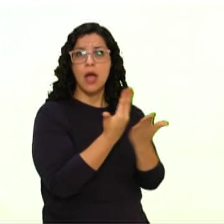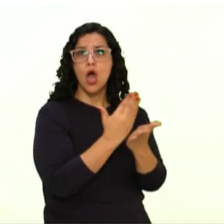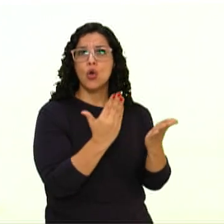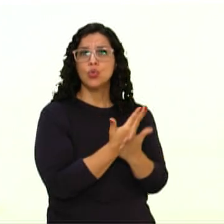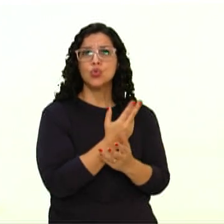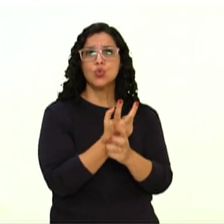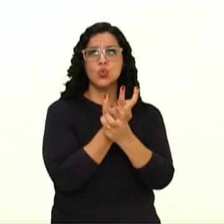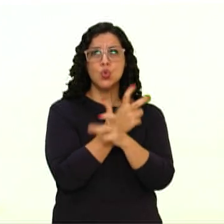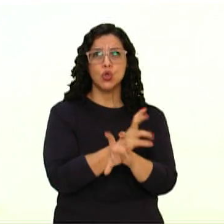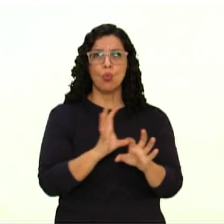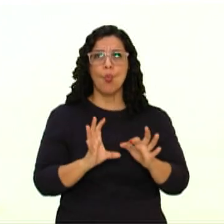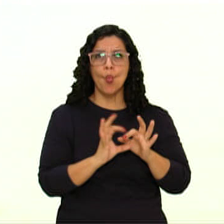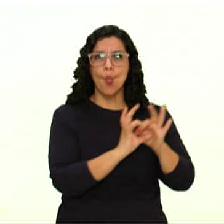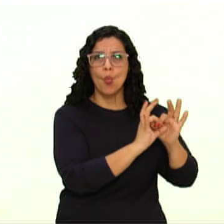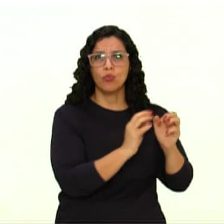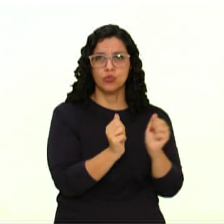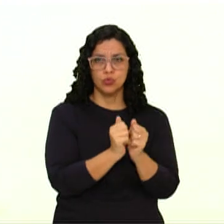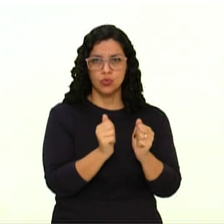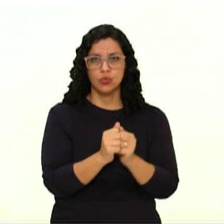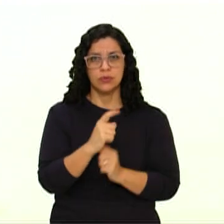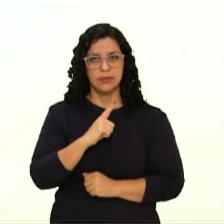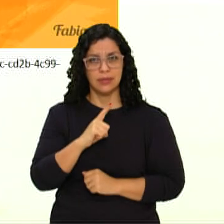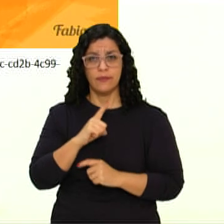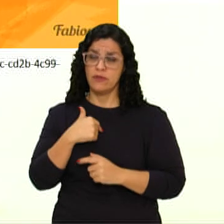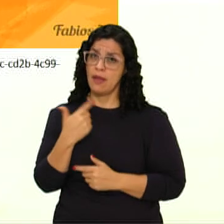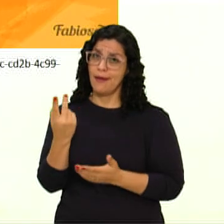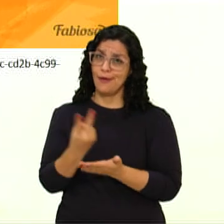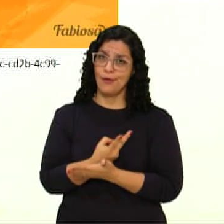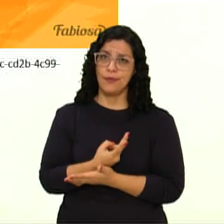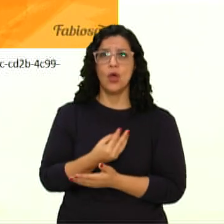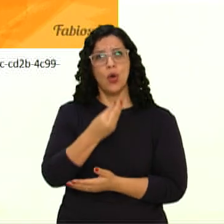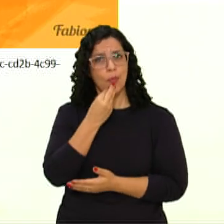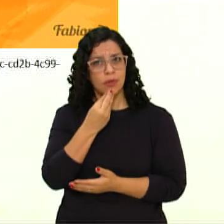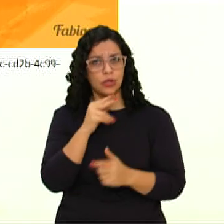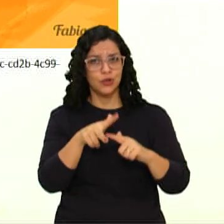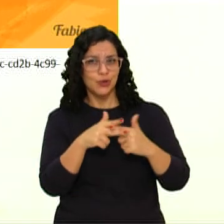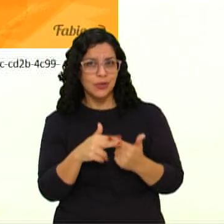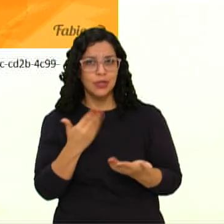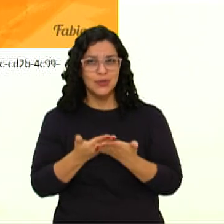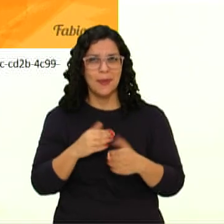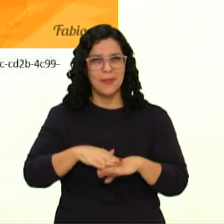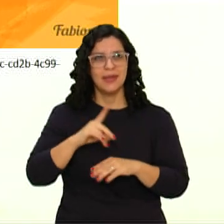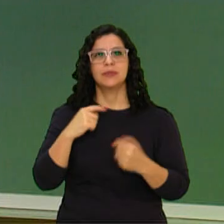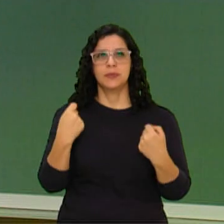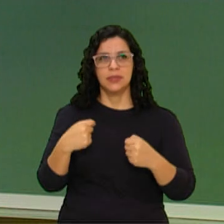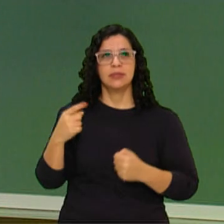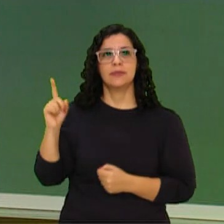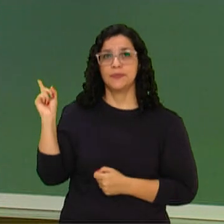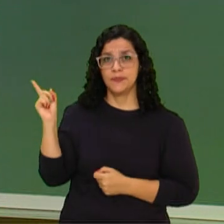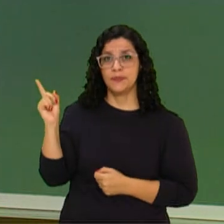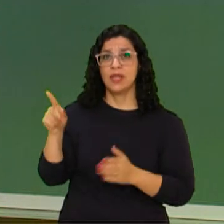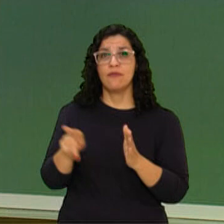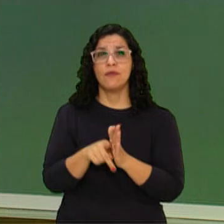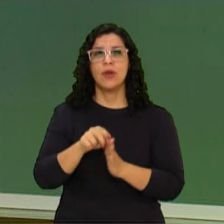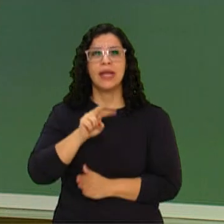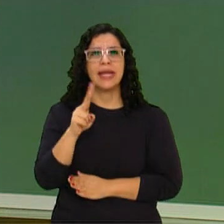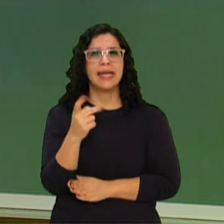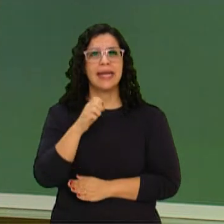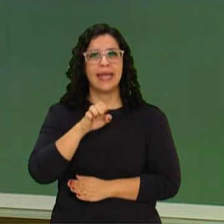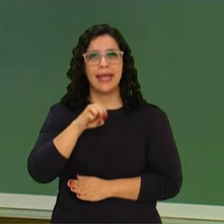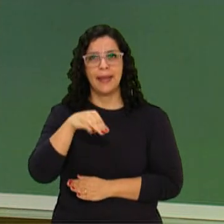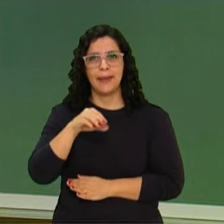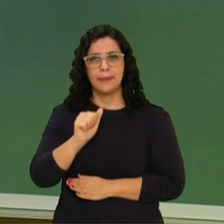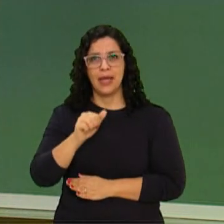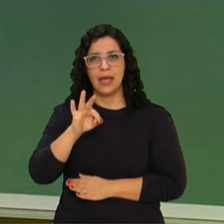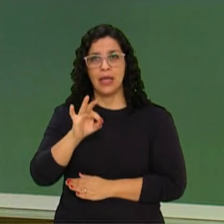ossos unem-se, tá? Muito bem, quem acertou aí? Quem não acertou, oportunidade aí de dar mais uma estudadinha, né? Tecido